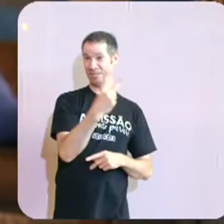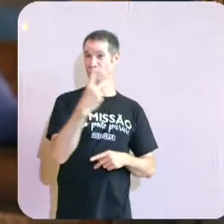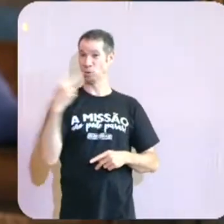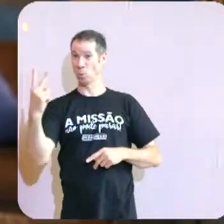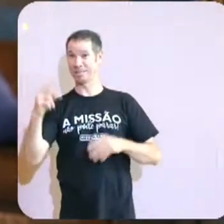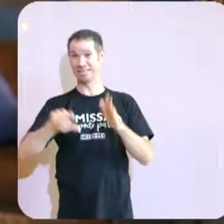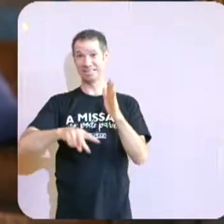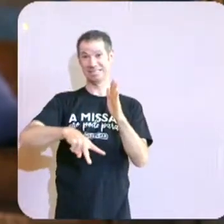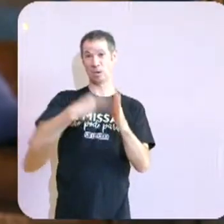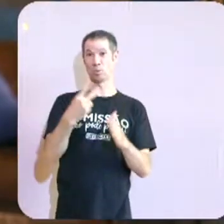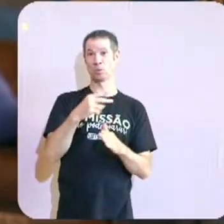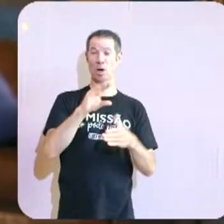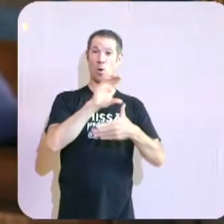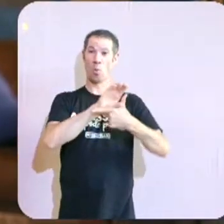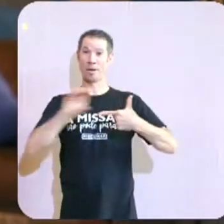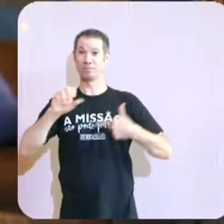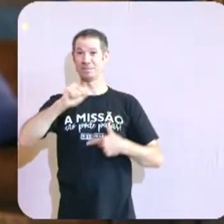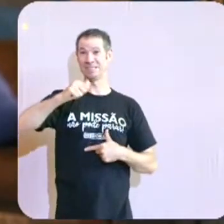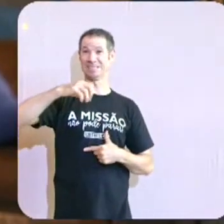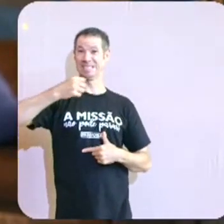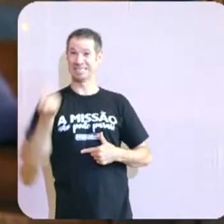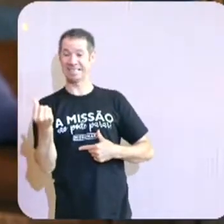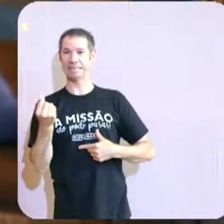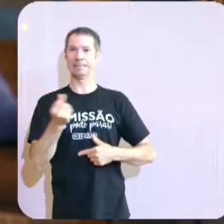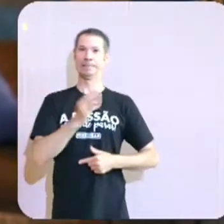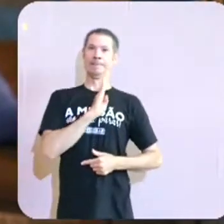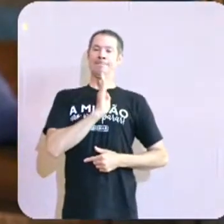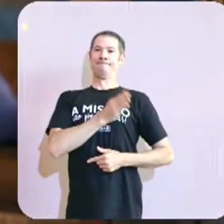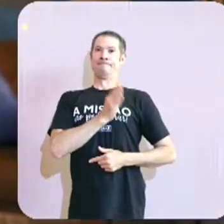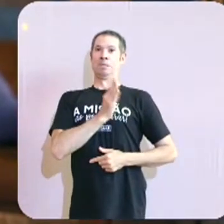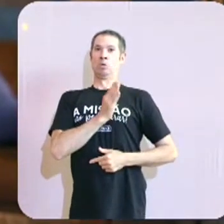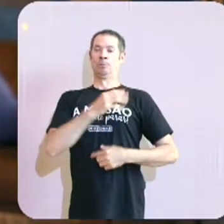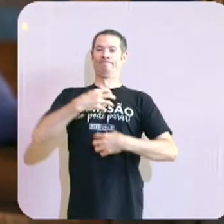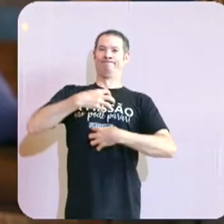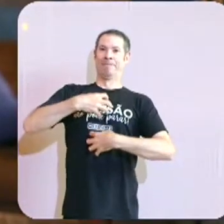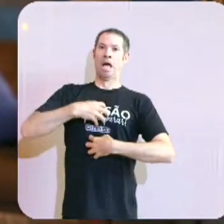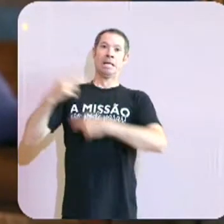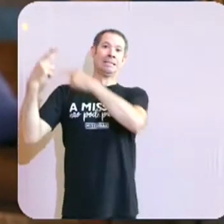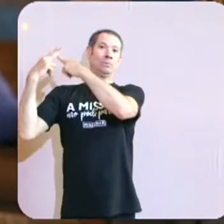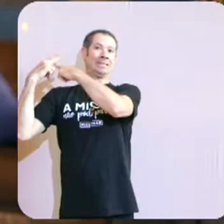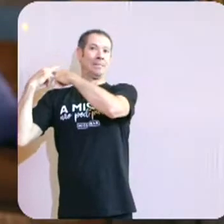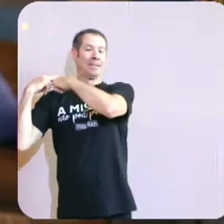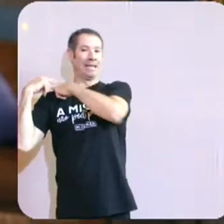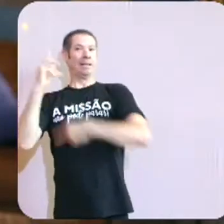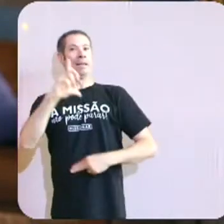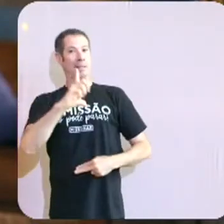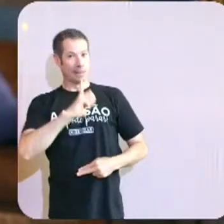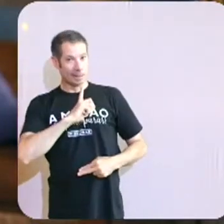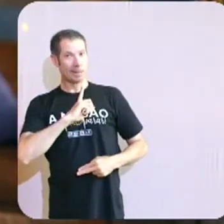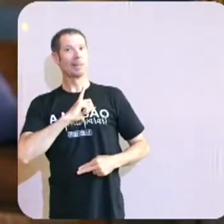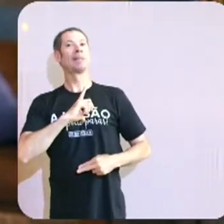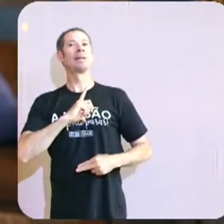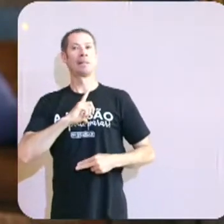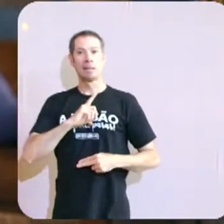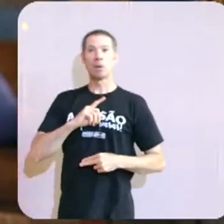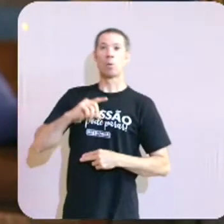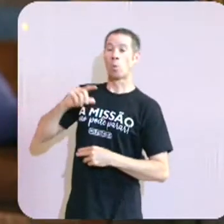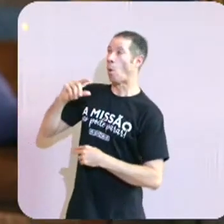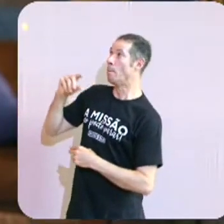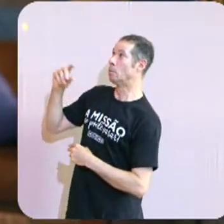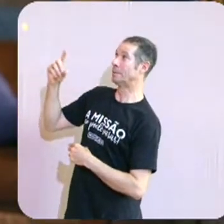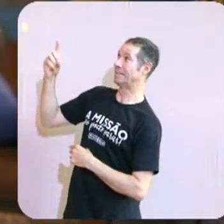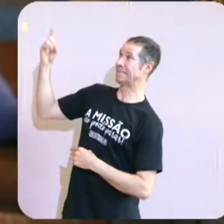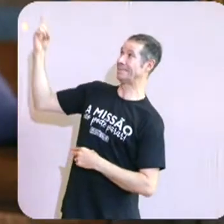eu e você tenhamos o peso no coração da responsabilidade que temos como igreja de Jesus,